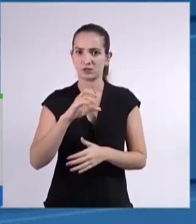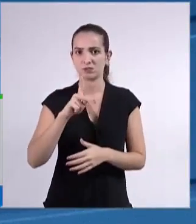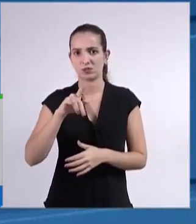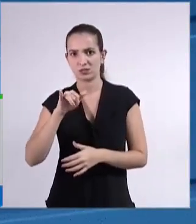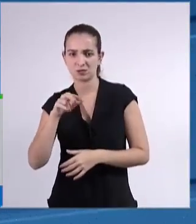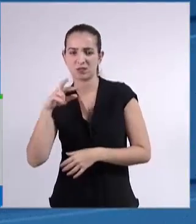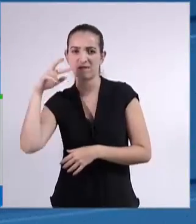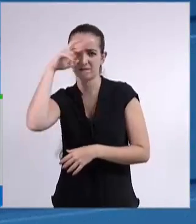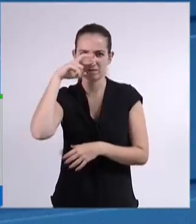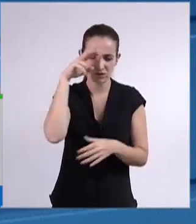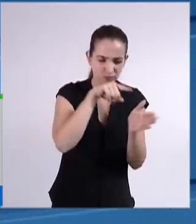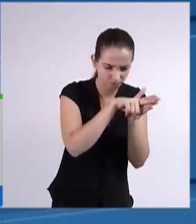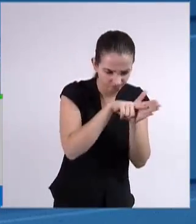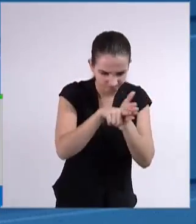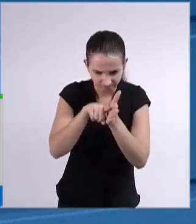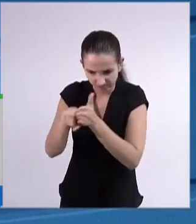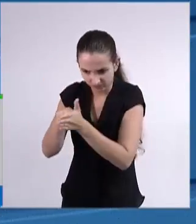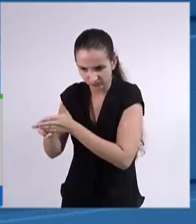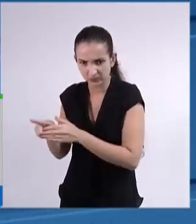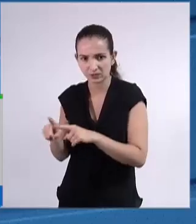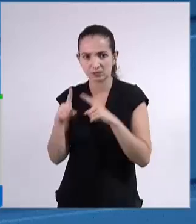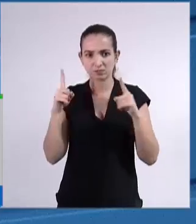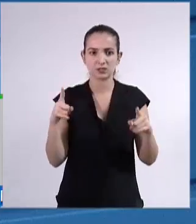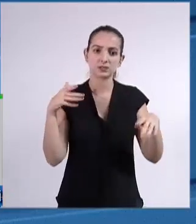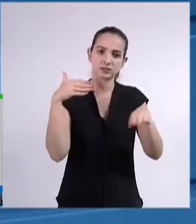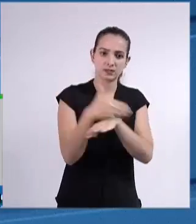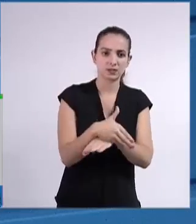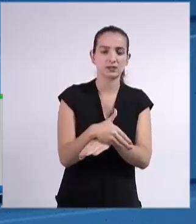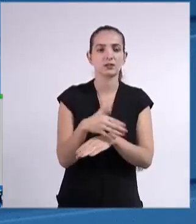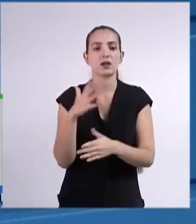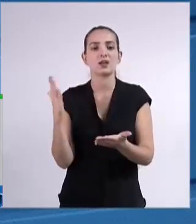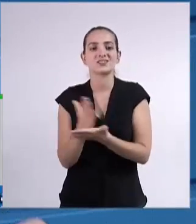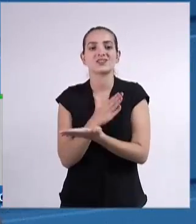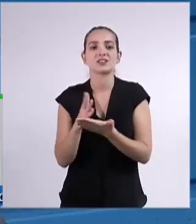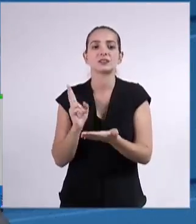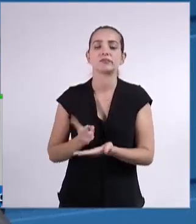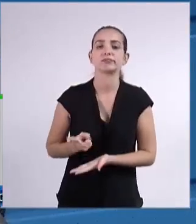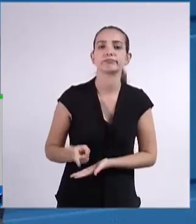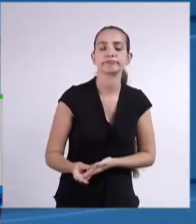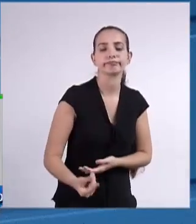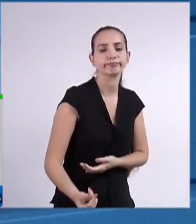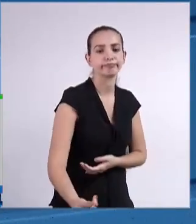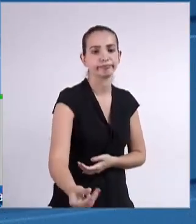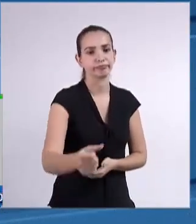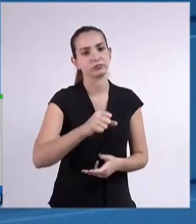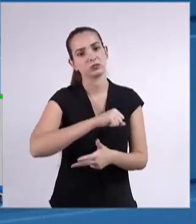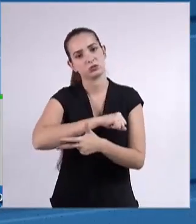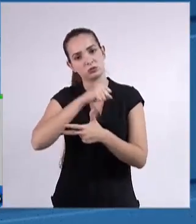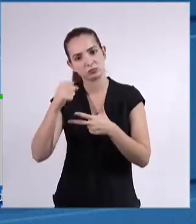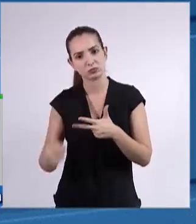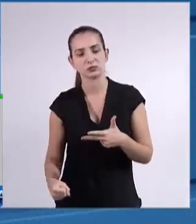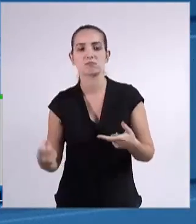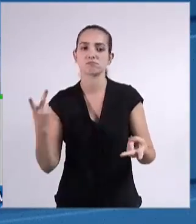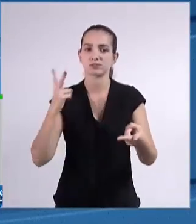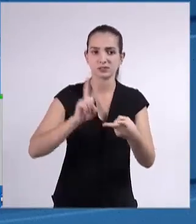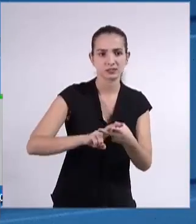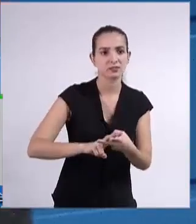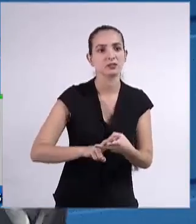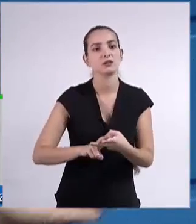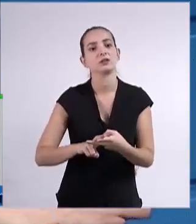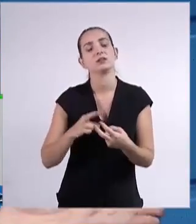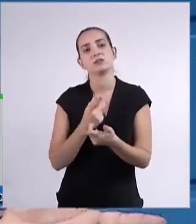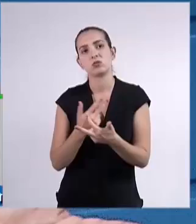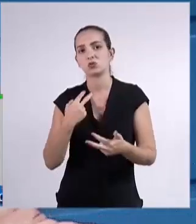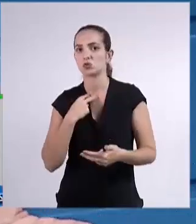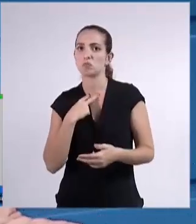isso, mas, na verdade, quem entra ali acaba se perpetuando no poder, prisão do presidente da Confederação Brasileira de Futebol, que